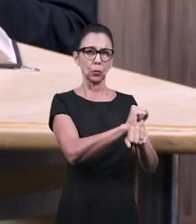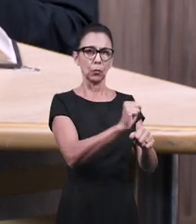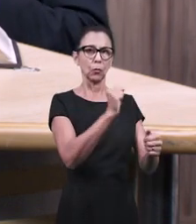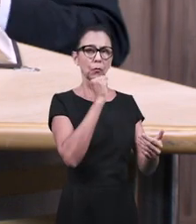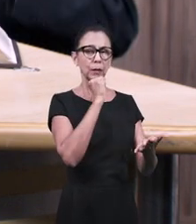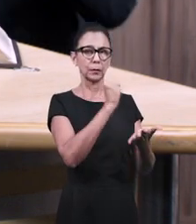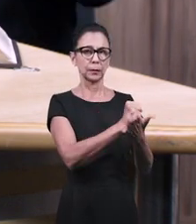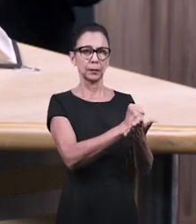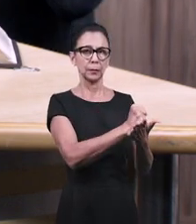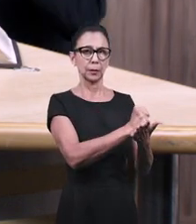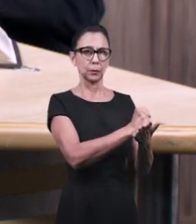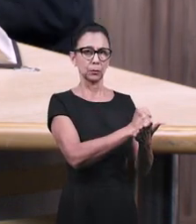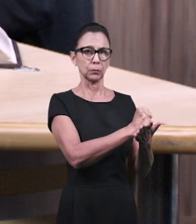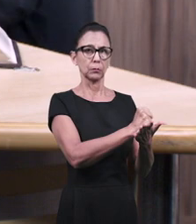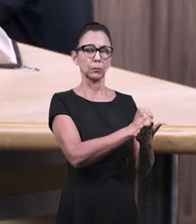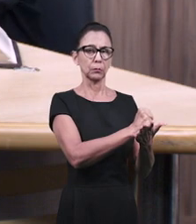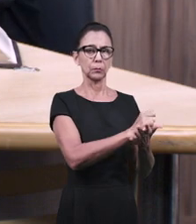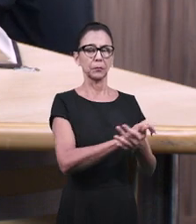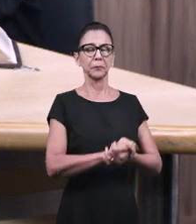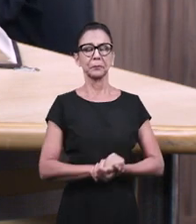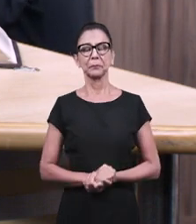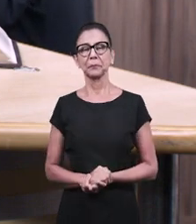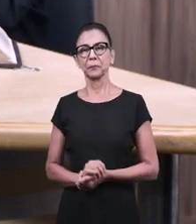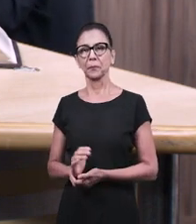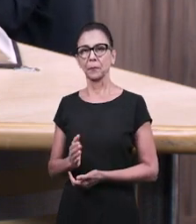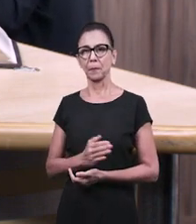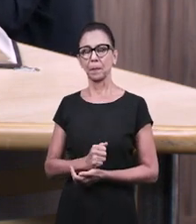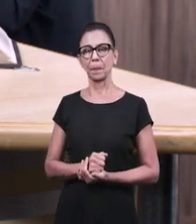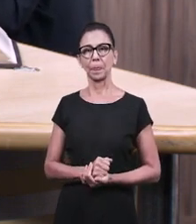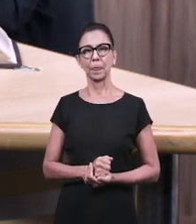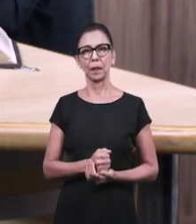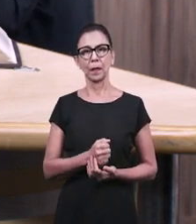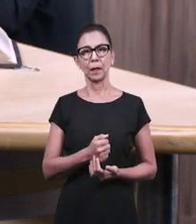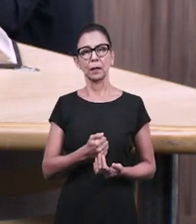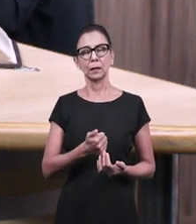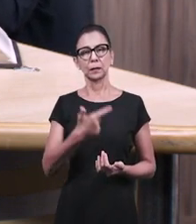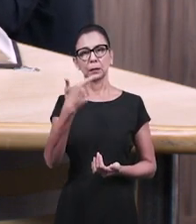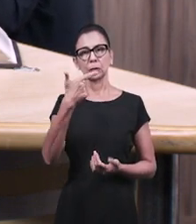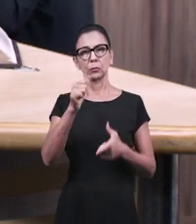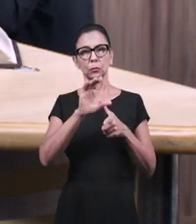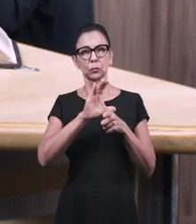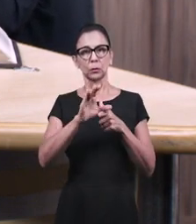gostaria de ler um texto que está na segunda carta aos Coríntios,